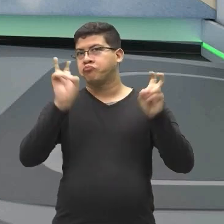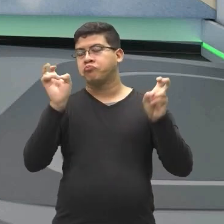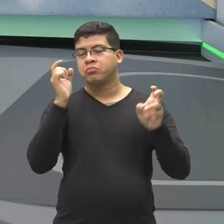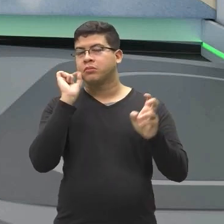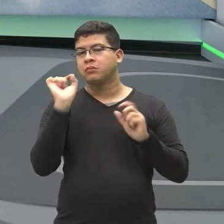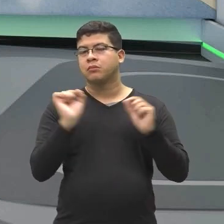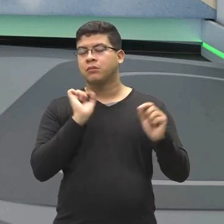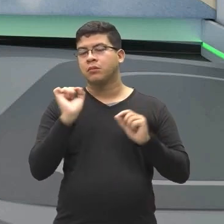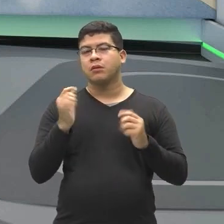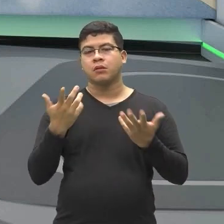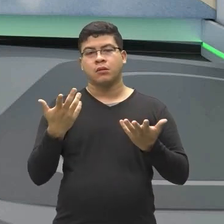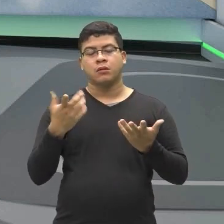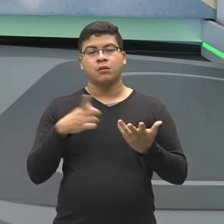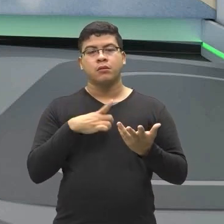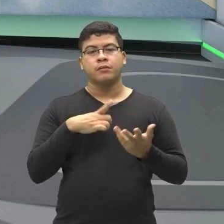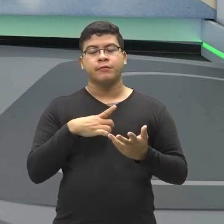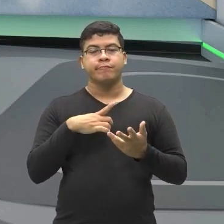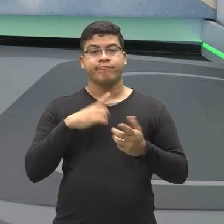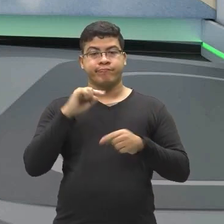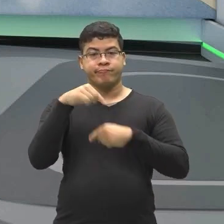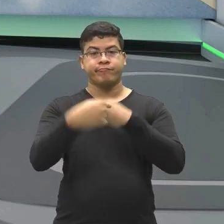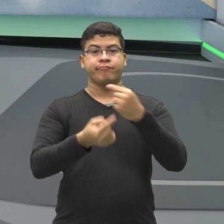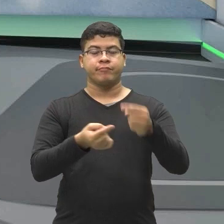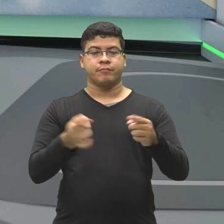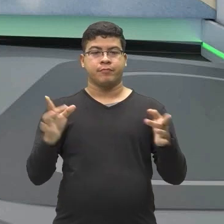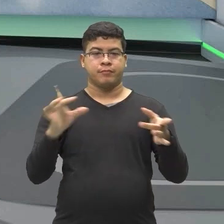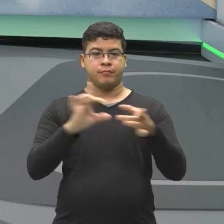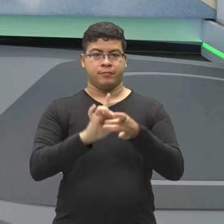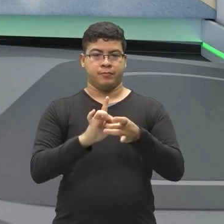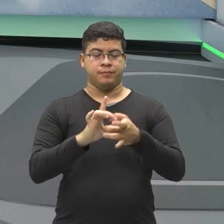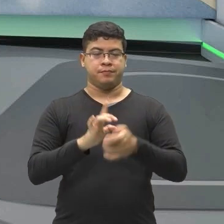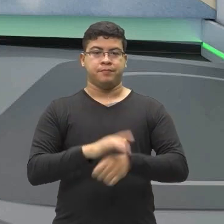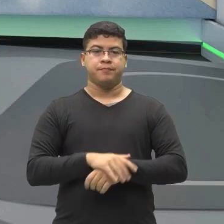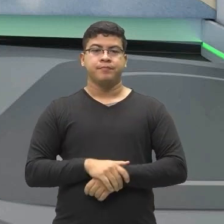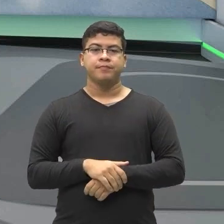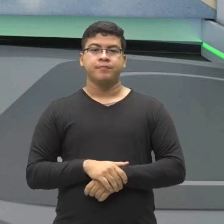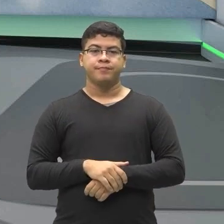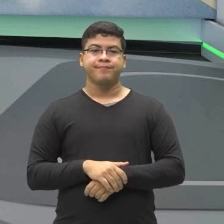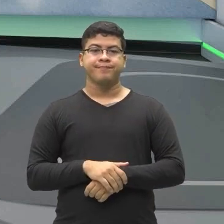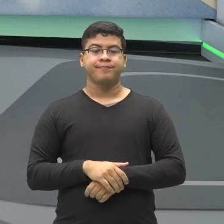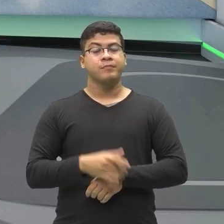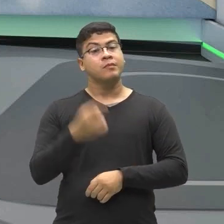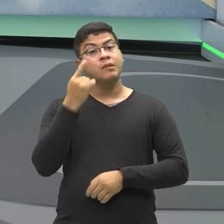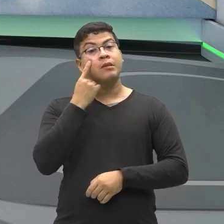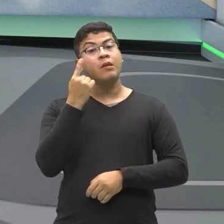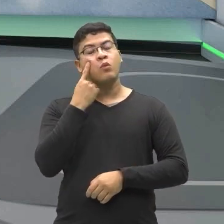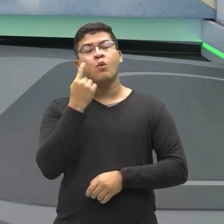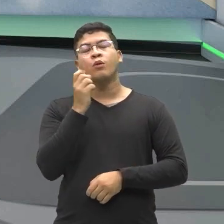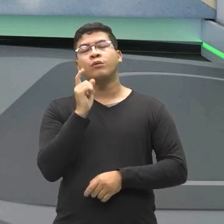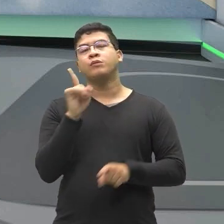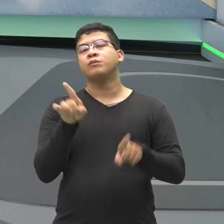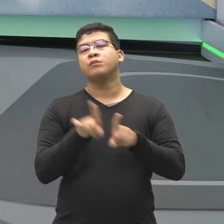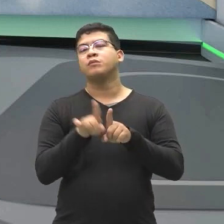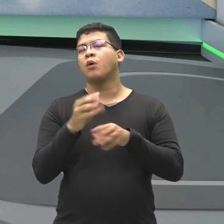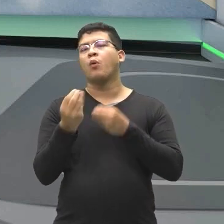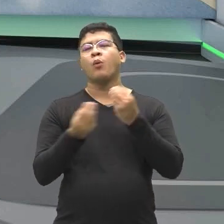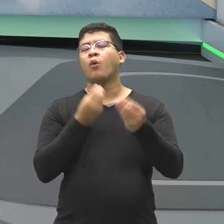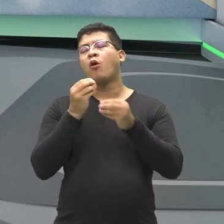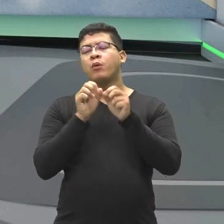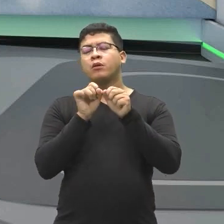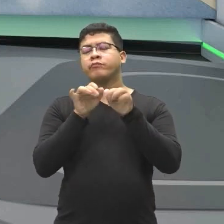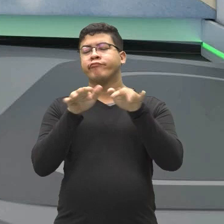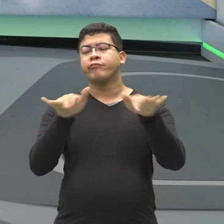relacionadas com o processo de infecção, tá? Vamos observar também o meio de transmissão dessas